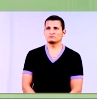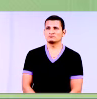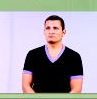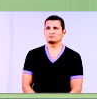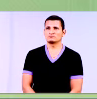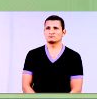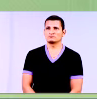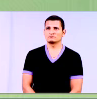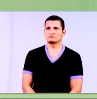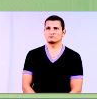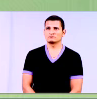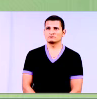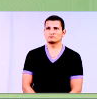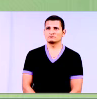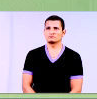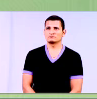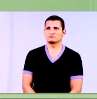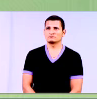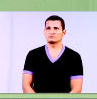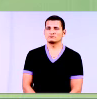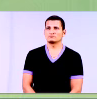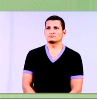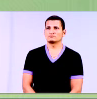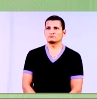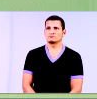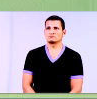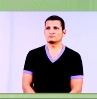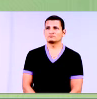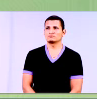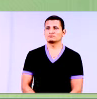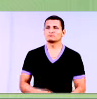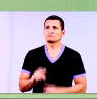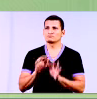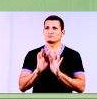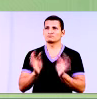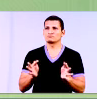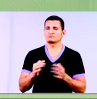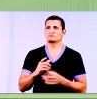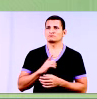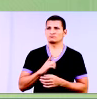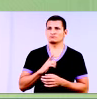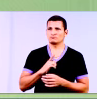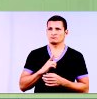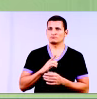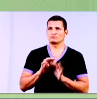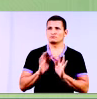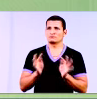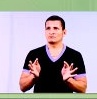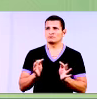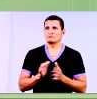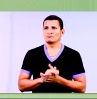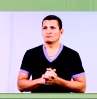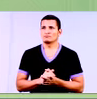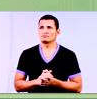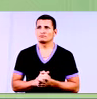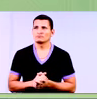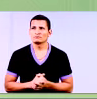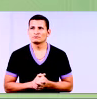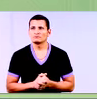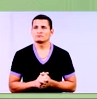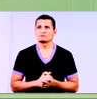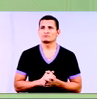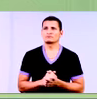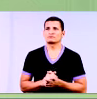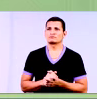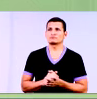ela despenca, mas ela é muito simples, né? Ela é muito simples, acho que vale a pena até a gente dar uma revisadinha